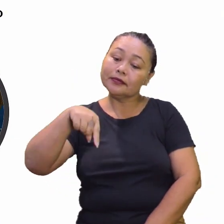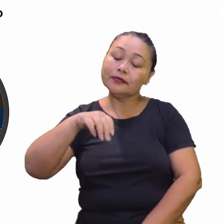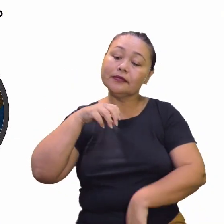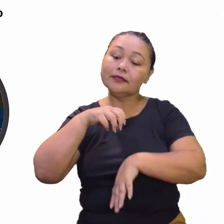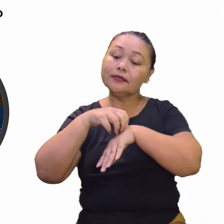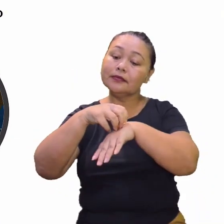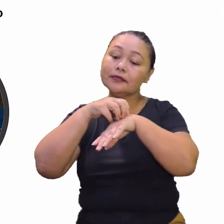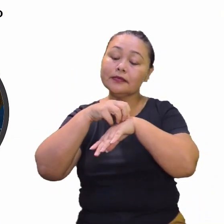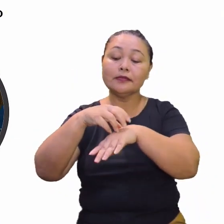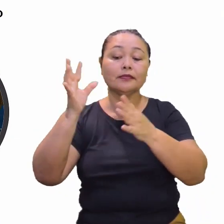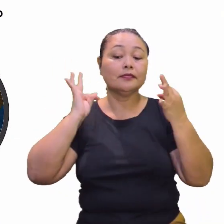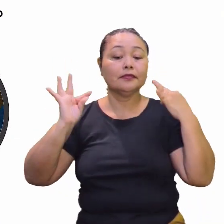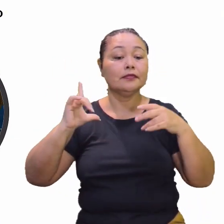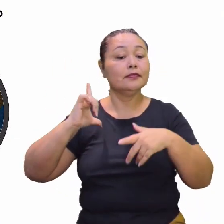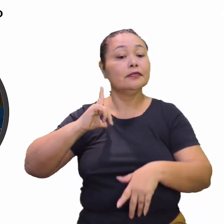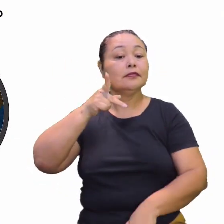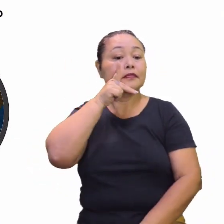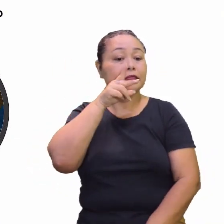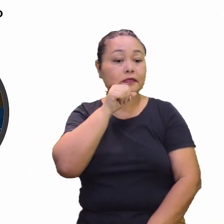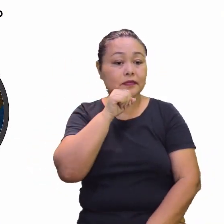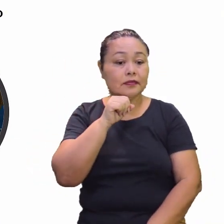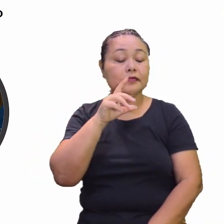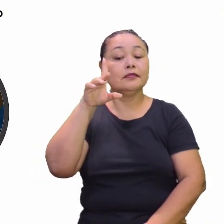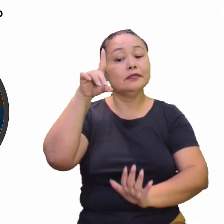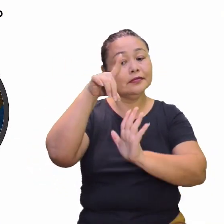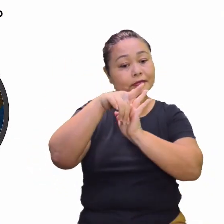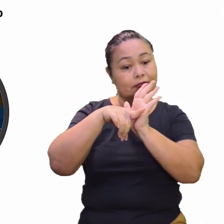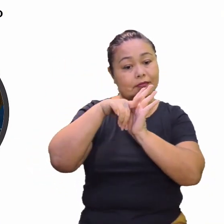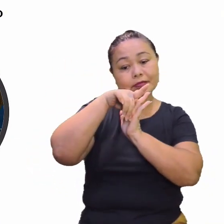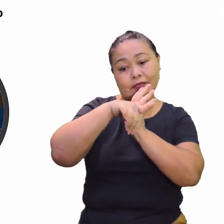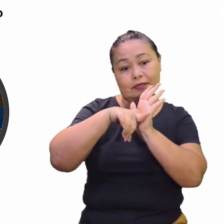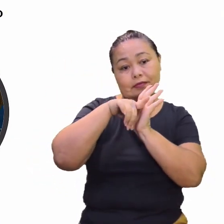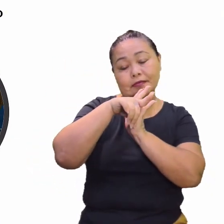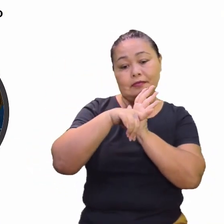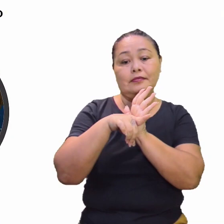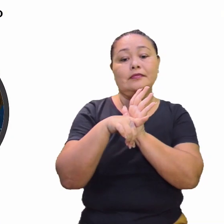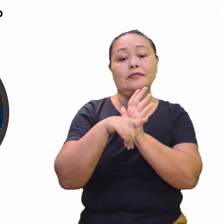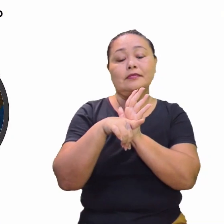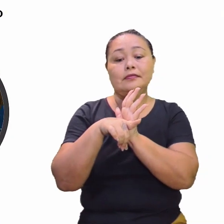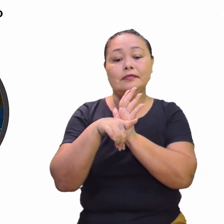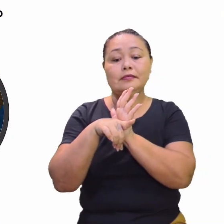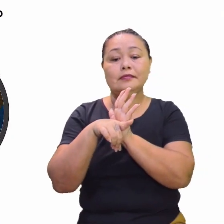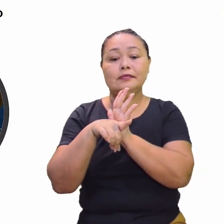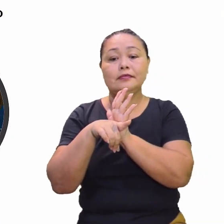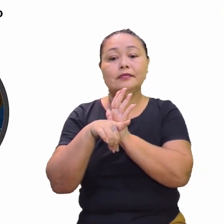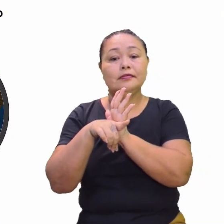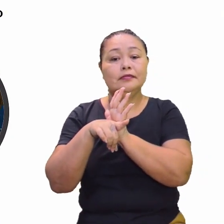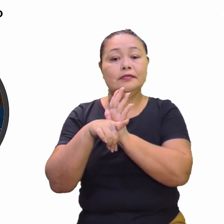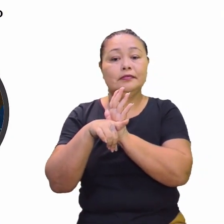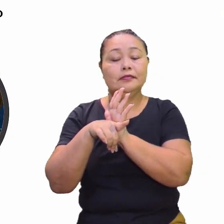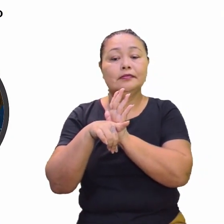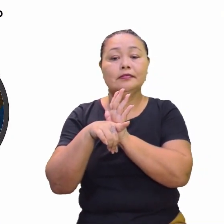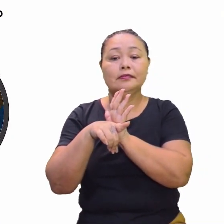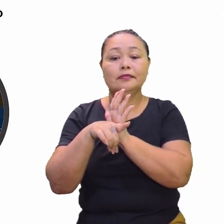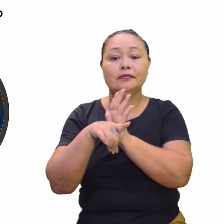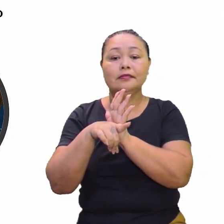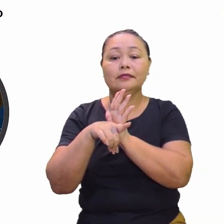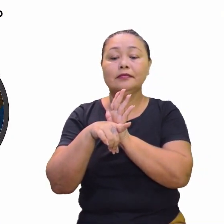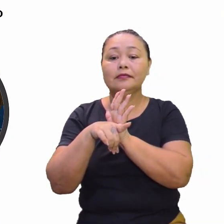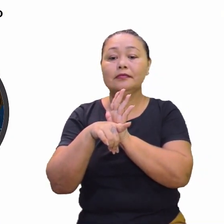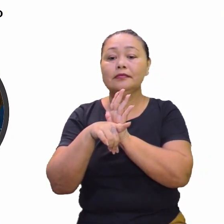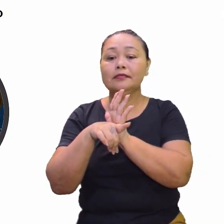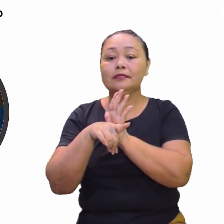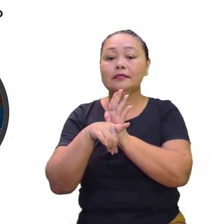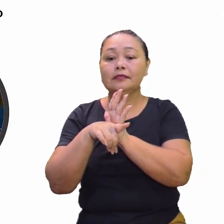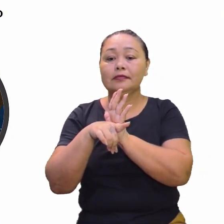importantes para o turismo de Rondônia. Então, temos aqui em Porto Velho, Madeira Mamoré, em Porto Velho. Além da Madeira Mamoré,